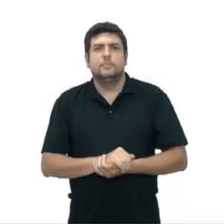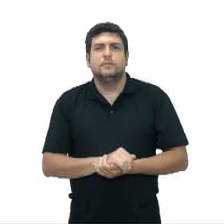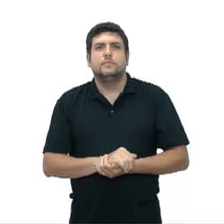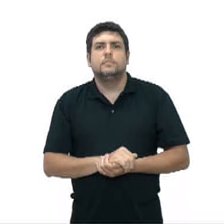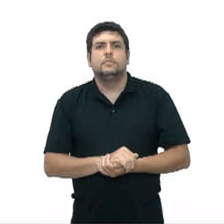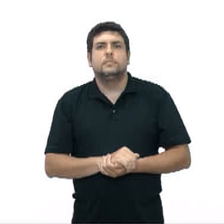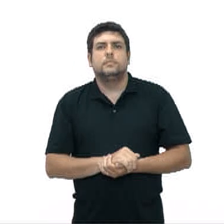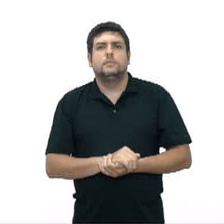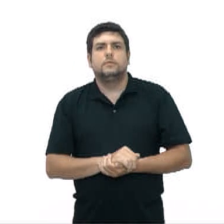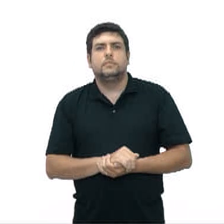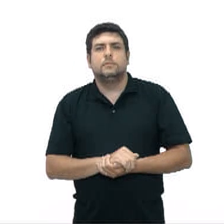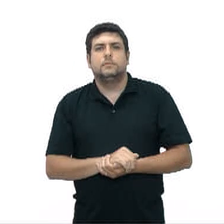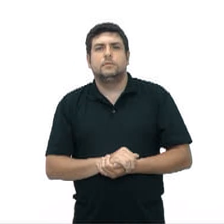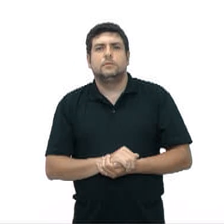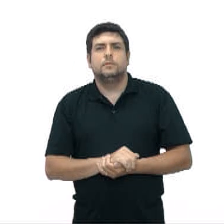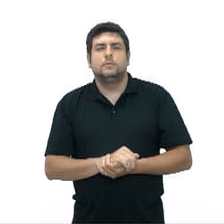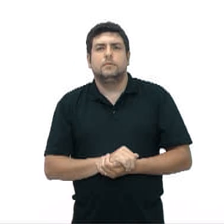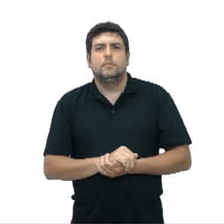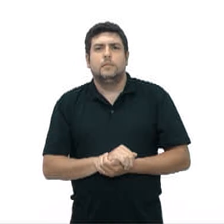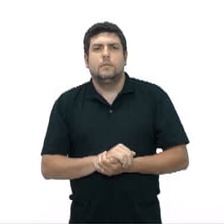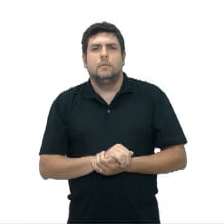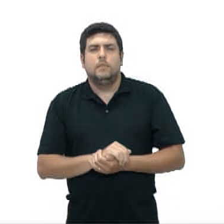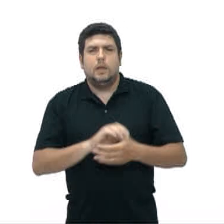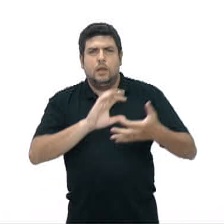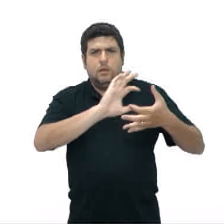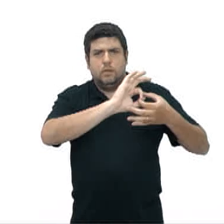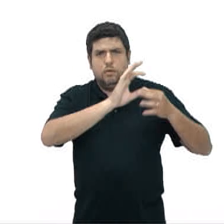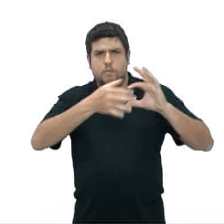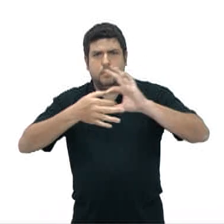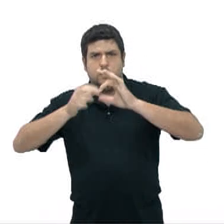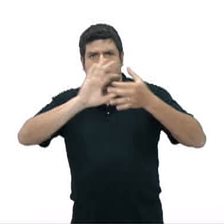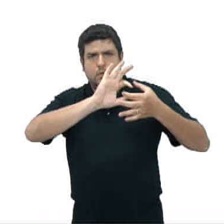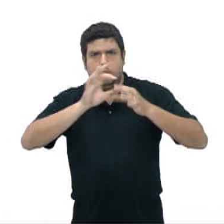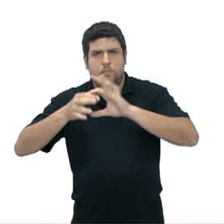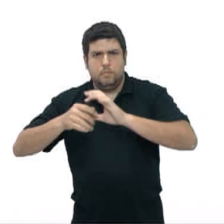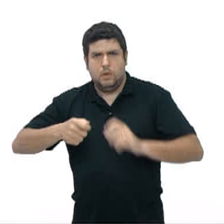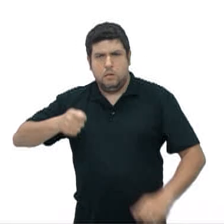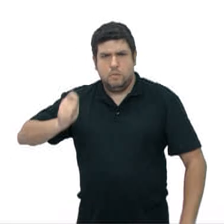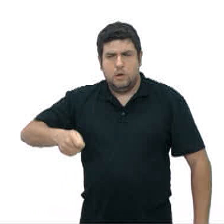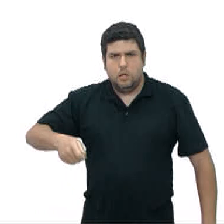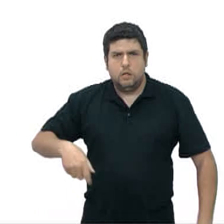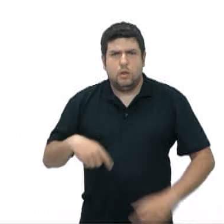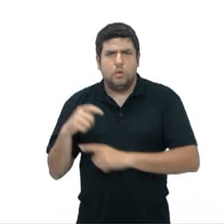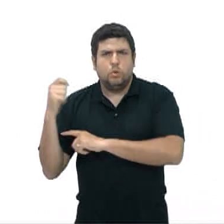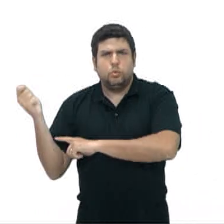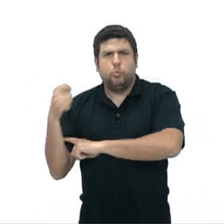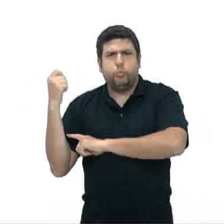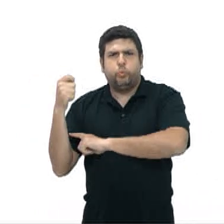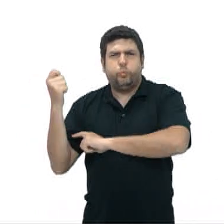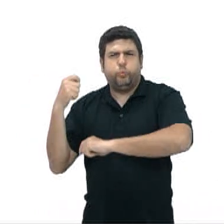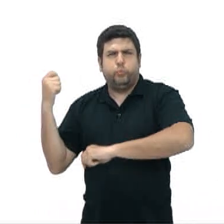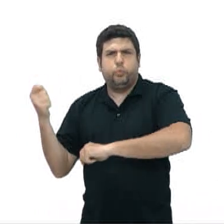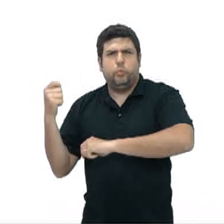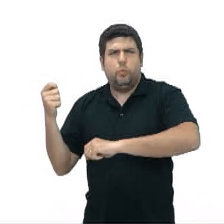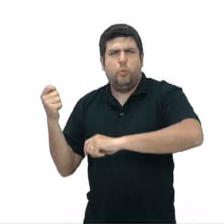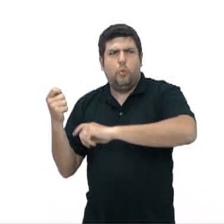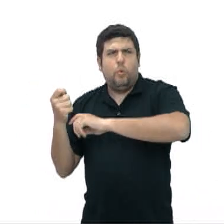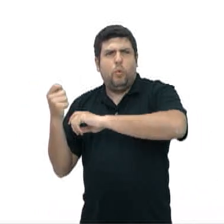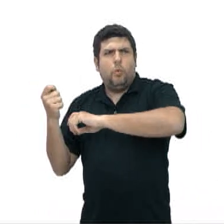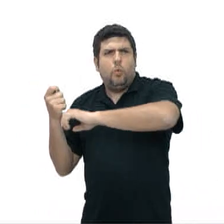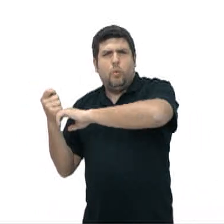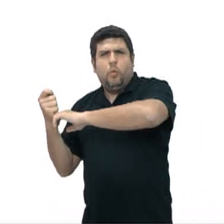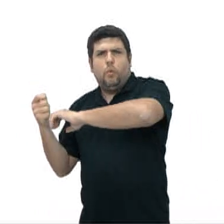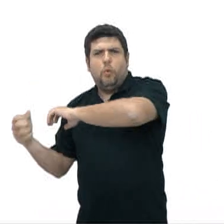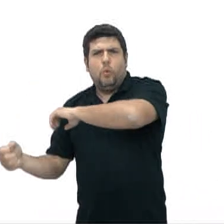Na prova de lançamento do martelo das Olimpíadas, o atleta coloca o martelo a girar e solta quando atinge a maior velocidade que ele consegue imprimir.